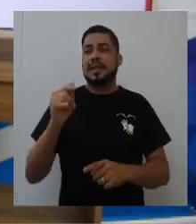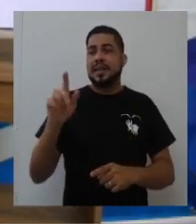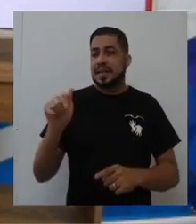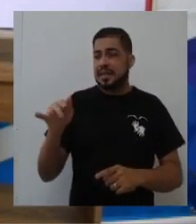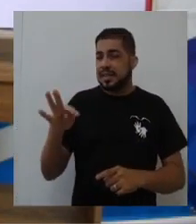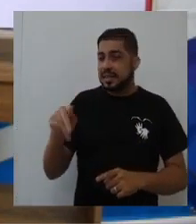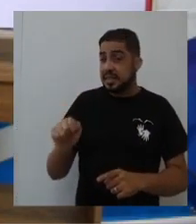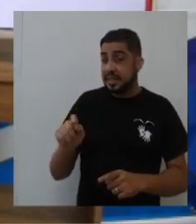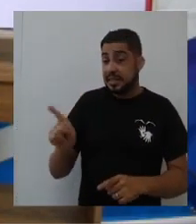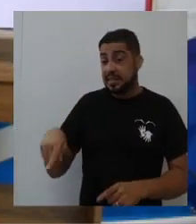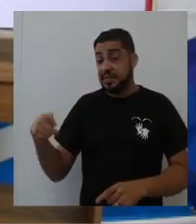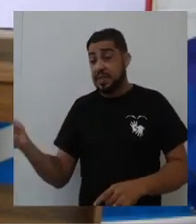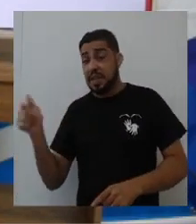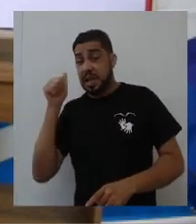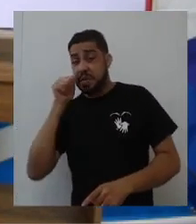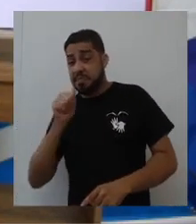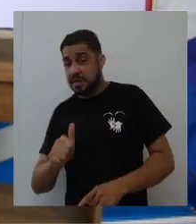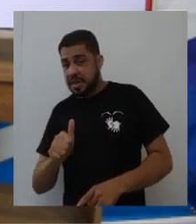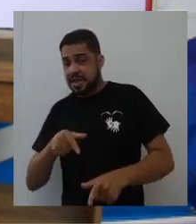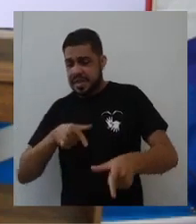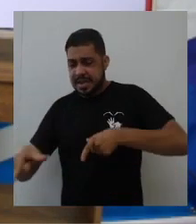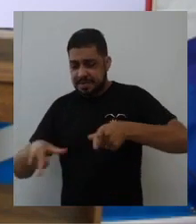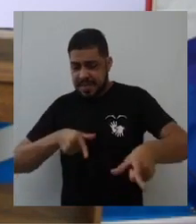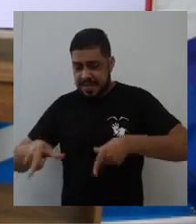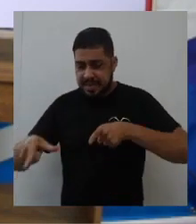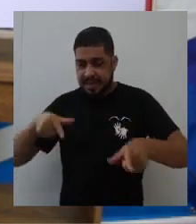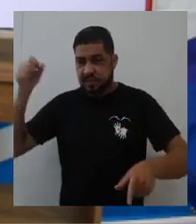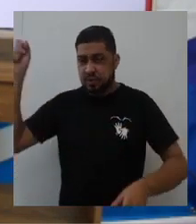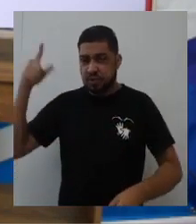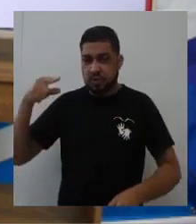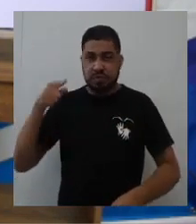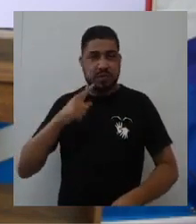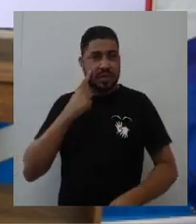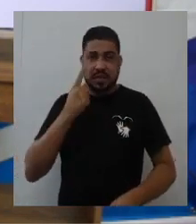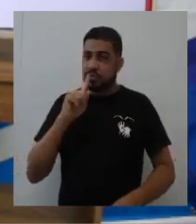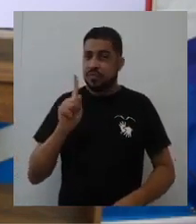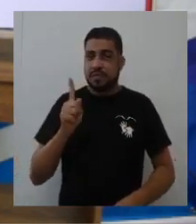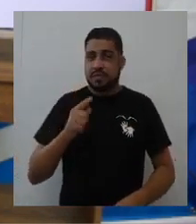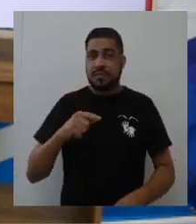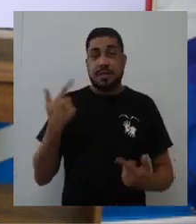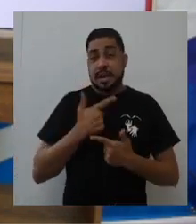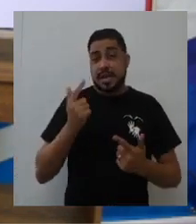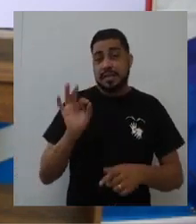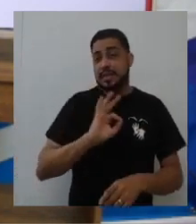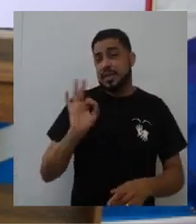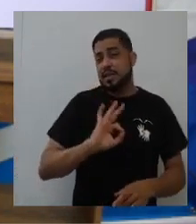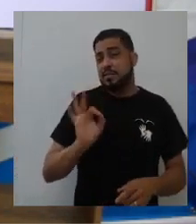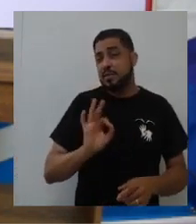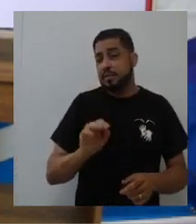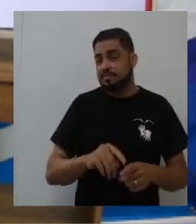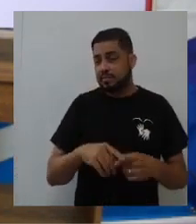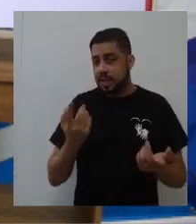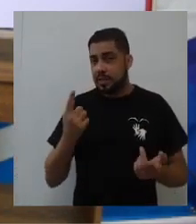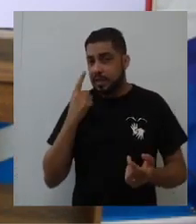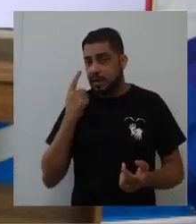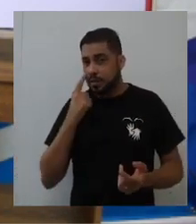da Helga, que é a mulher dele, tá ali trabalhando no sol quente, você não viu graça foi nenhuma. Mas olha só, vamos agora para a pergunta.